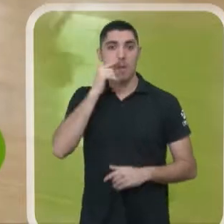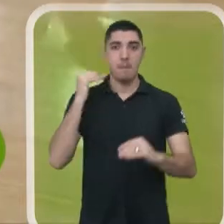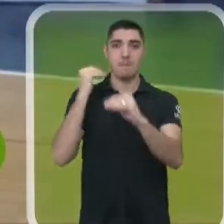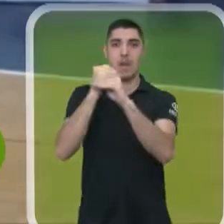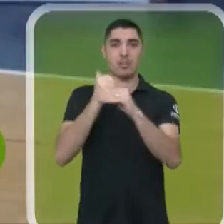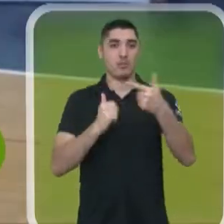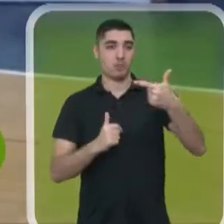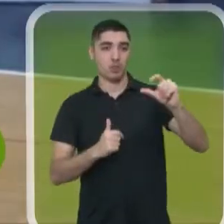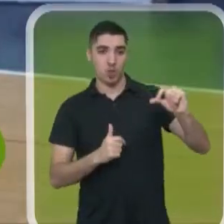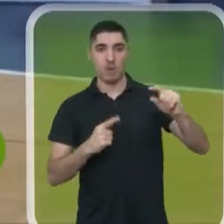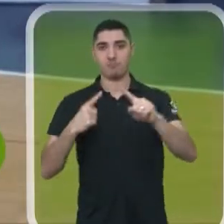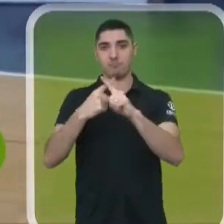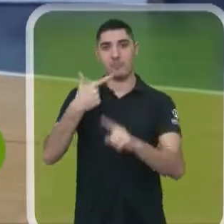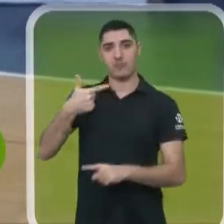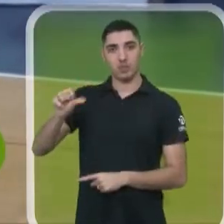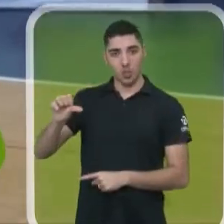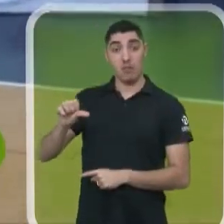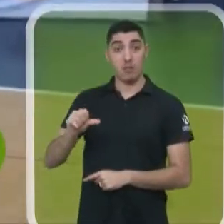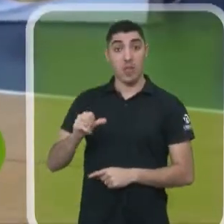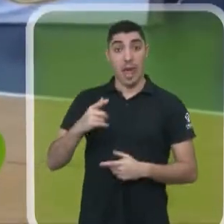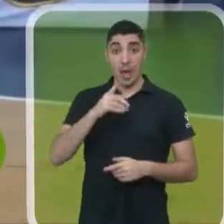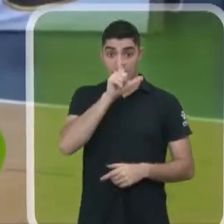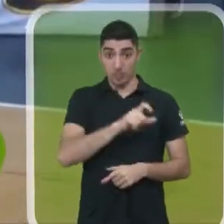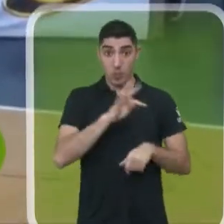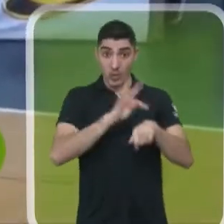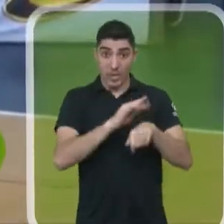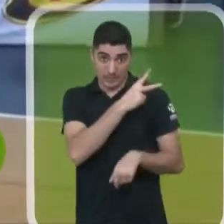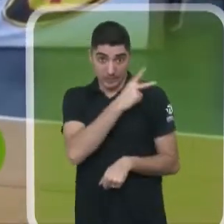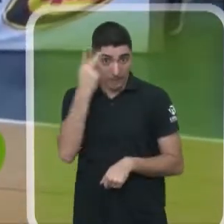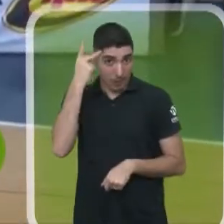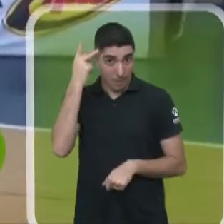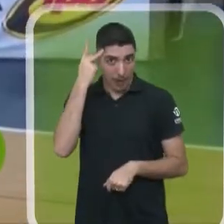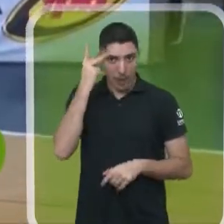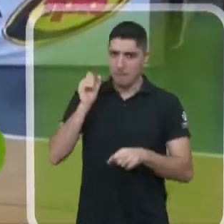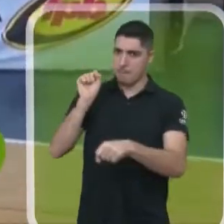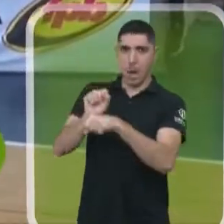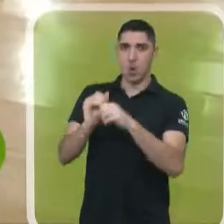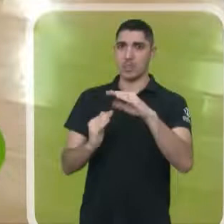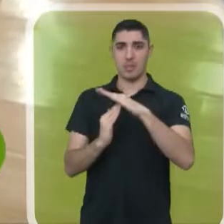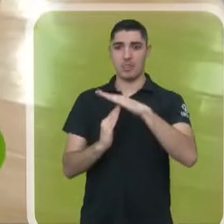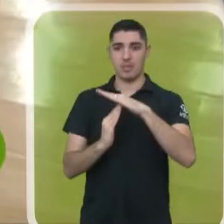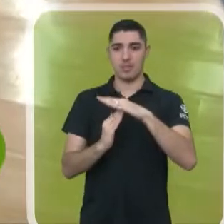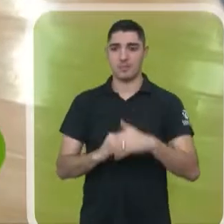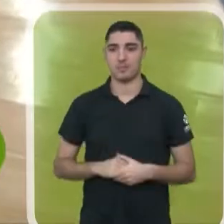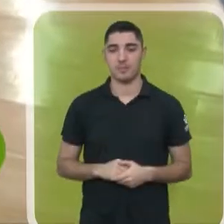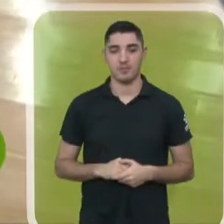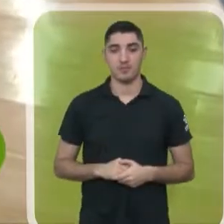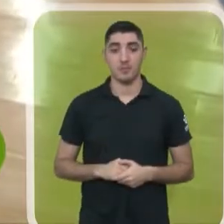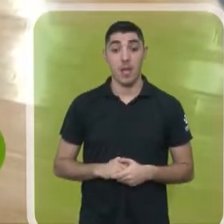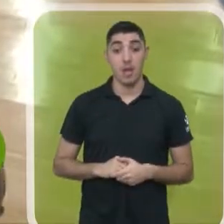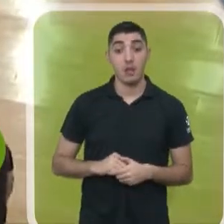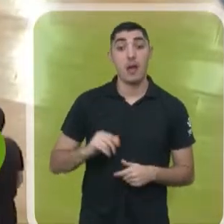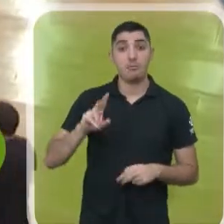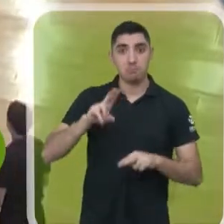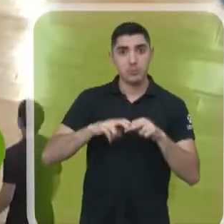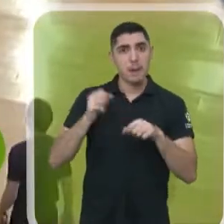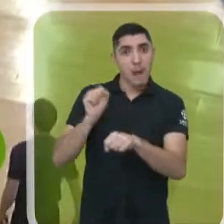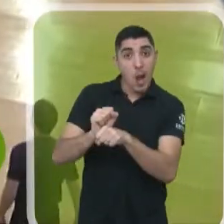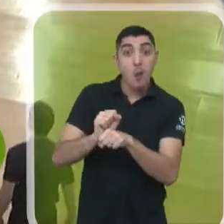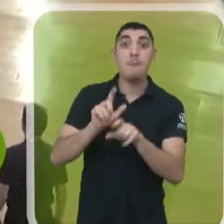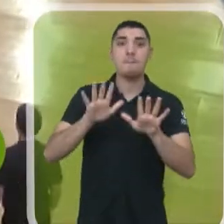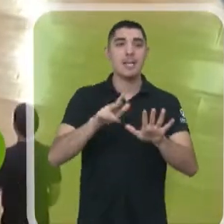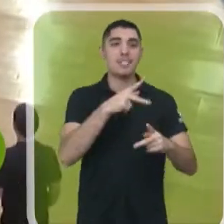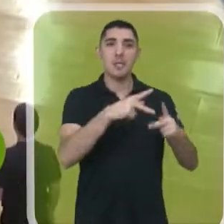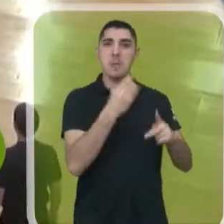29 o que obrigou o técnico Bruno Mortari é pedir tempo para o São Paulo a parada foi boa mas para o